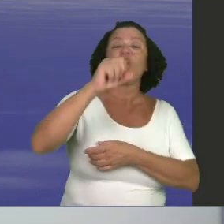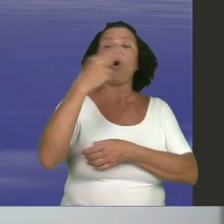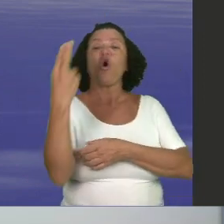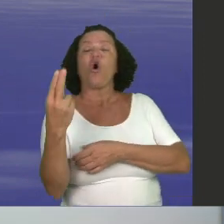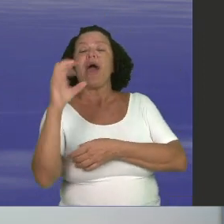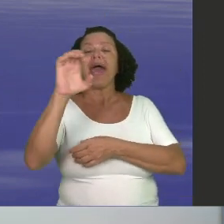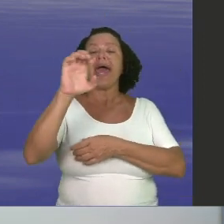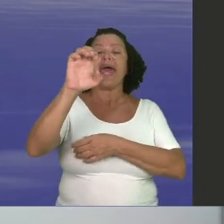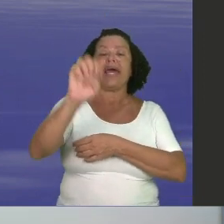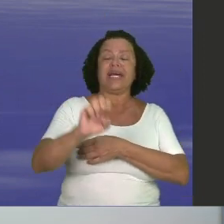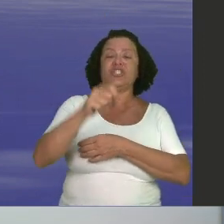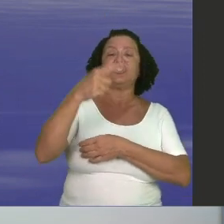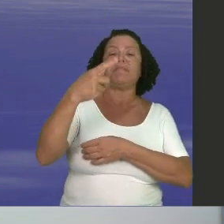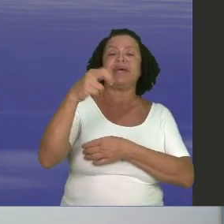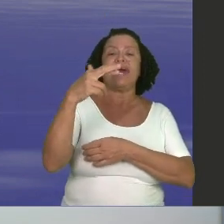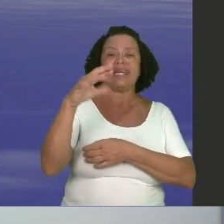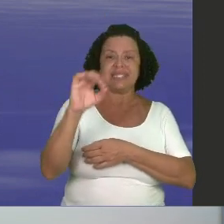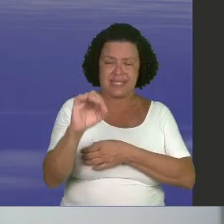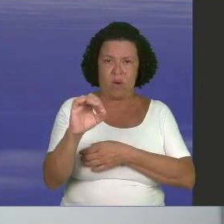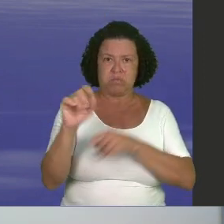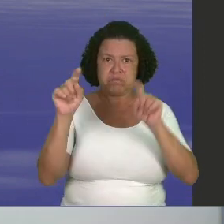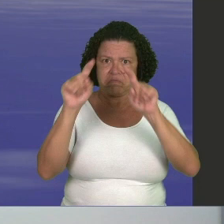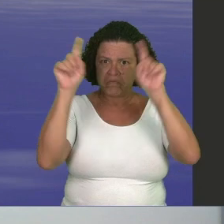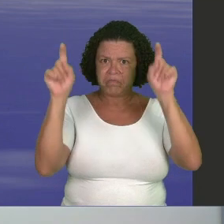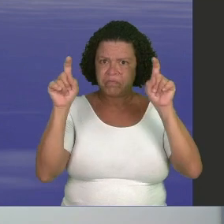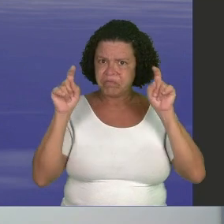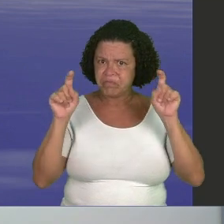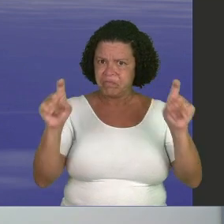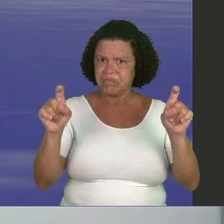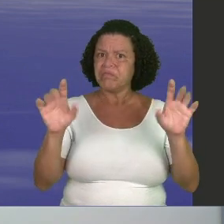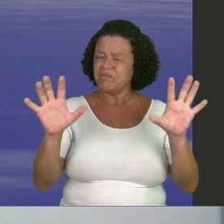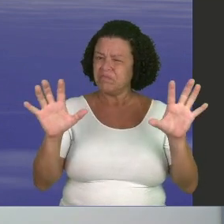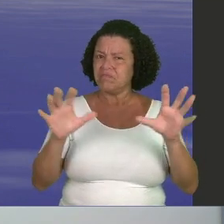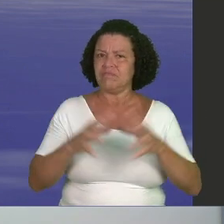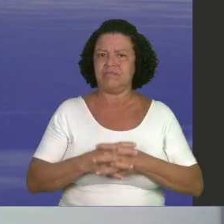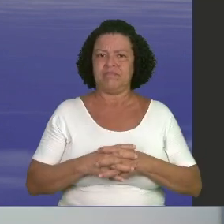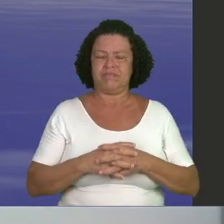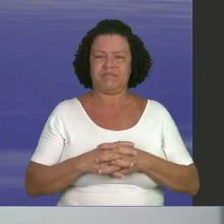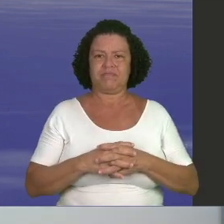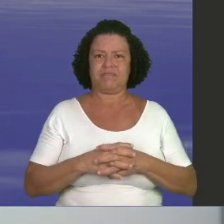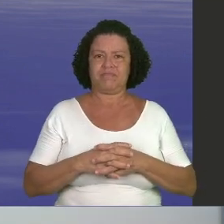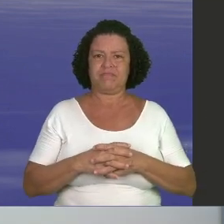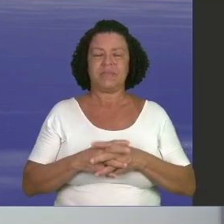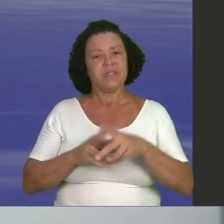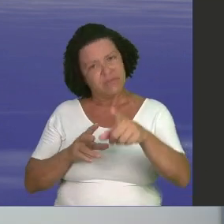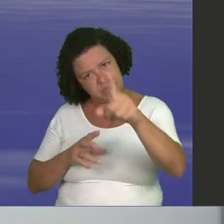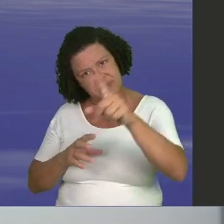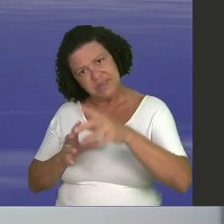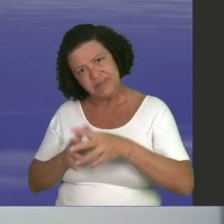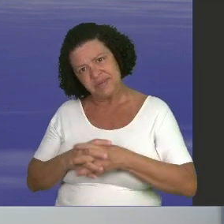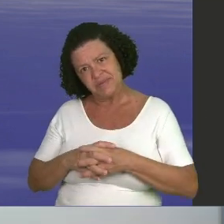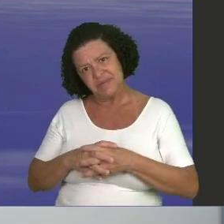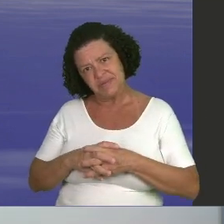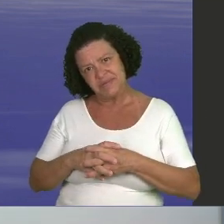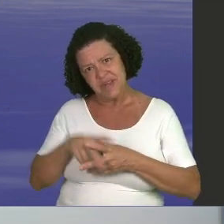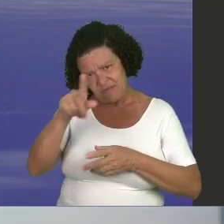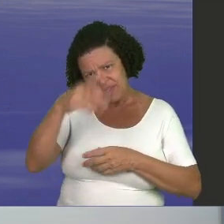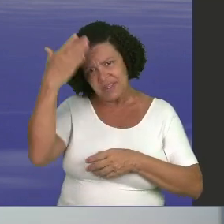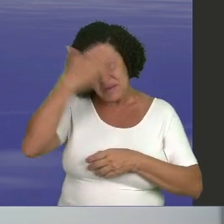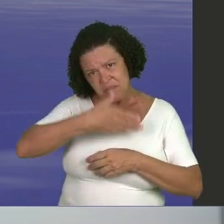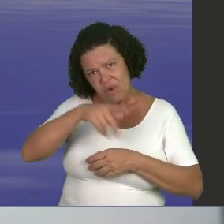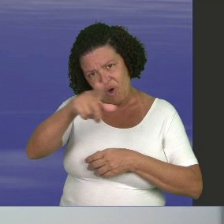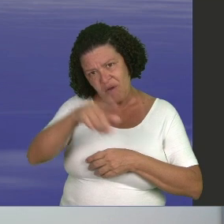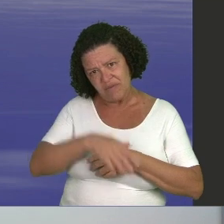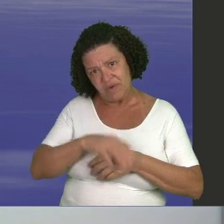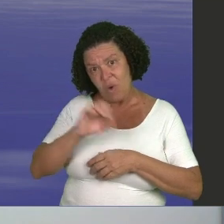né? Reflita um pouco antes de passar para a resposta. E você? Você está em provação ou